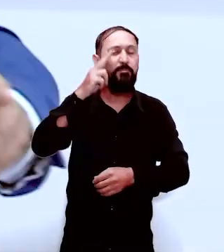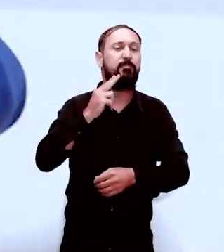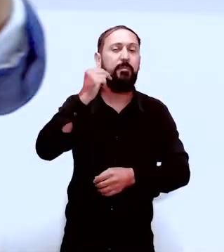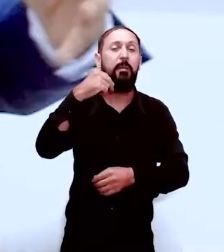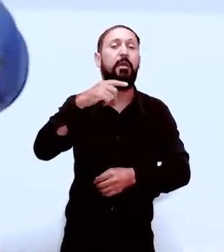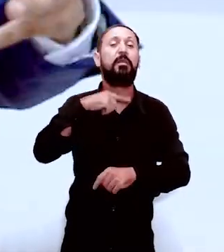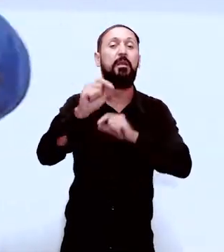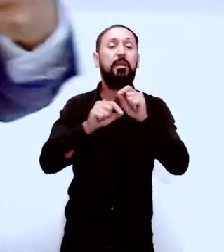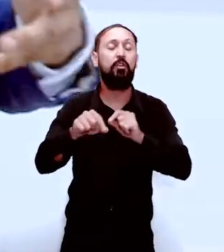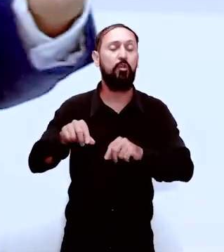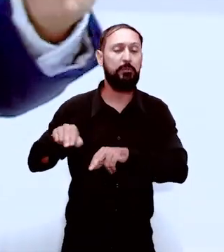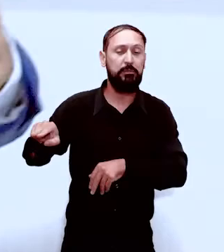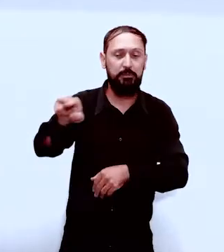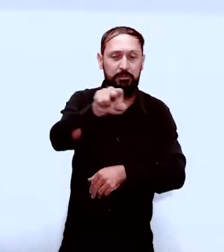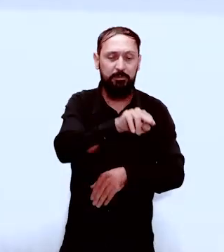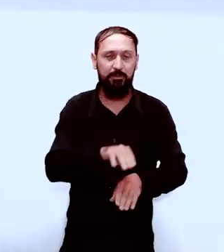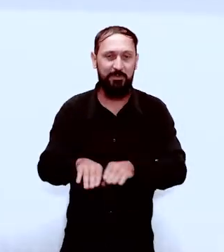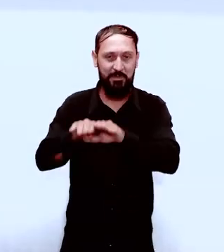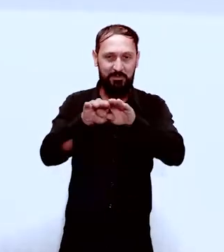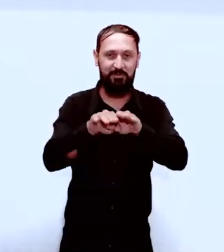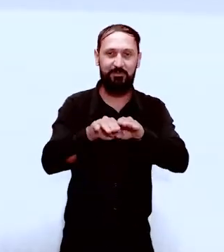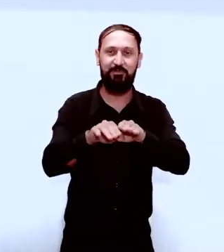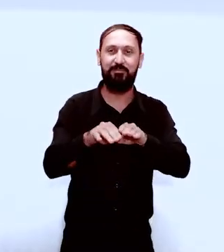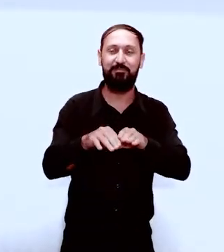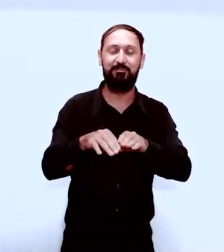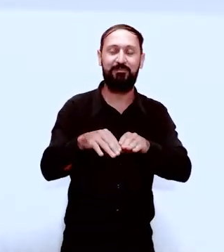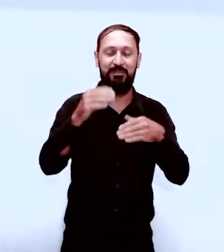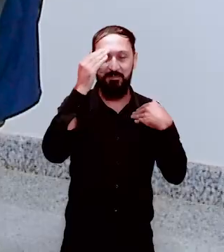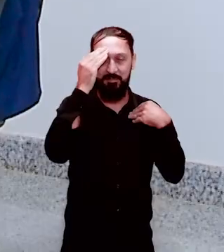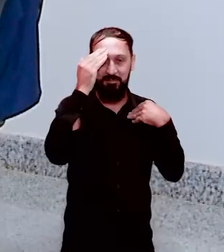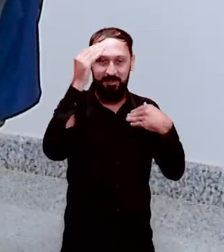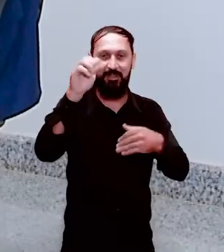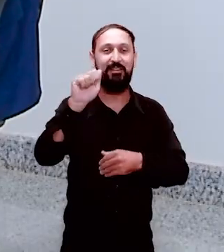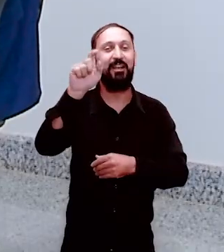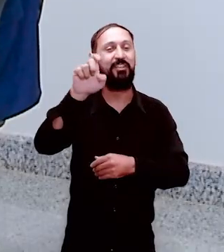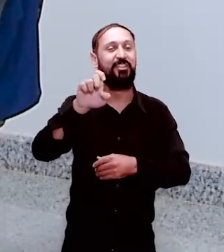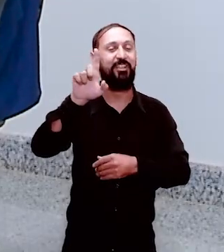consciência negra, essa consciência que nós somos irmãos e irmãs. Eugênia, obrigado, um axé. Eu